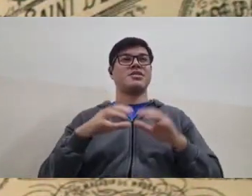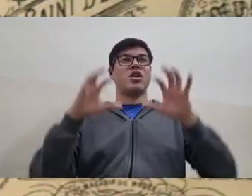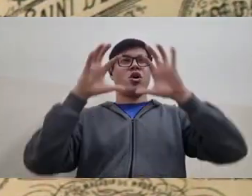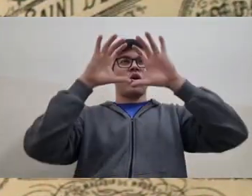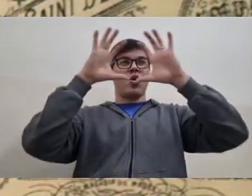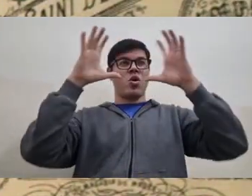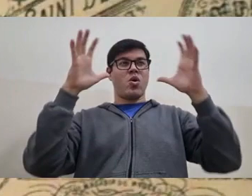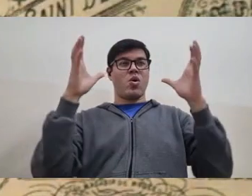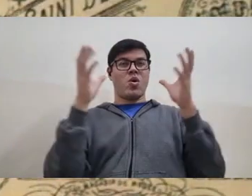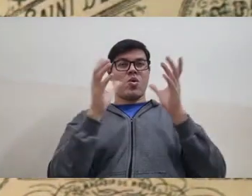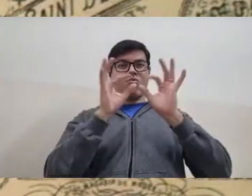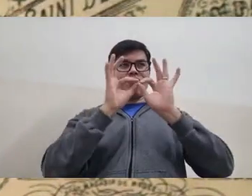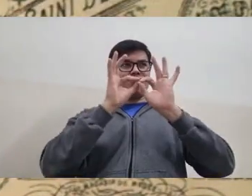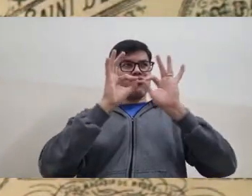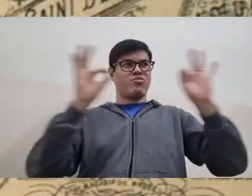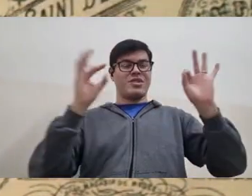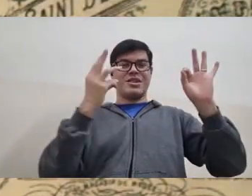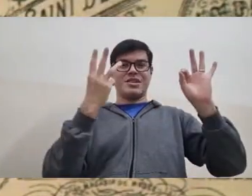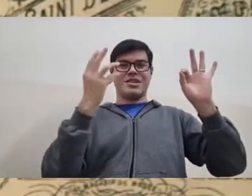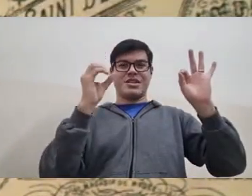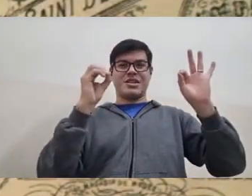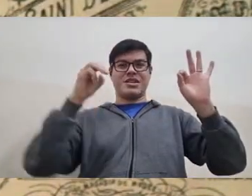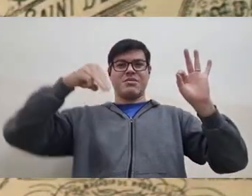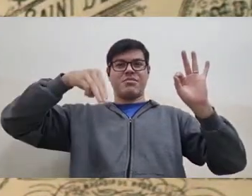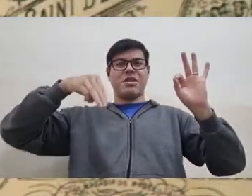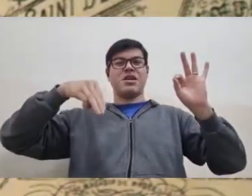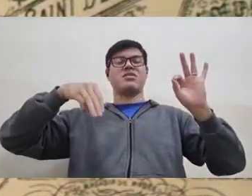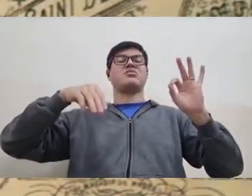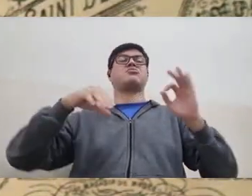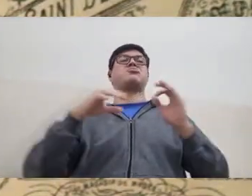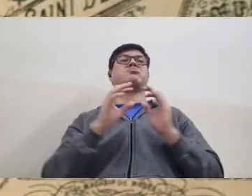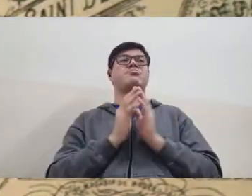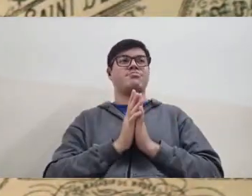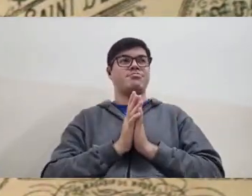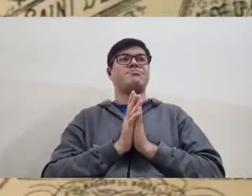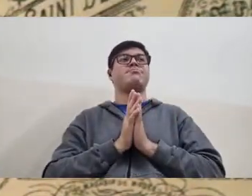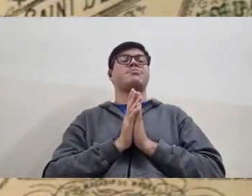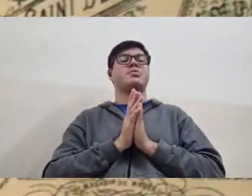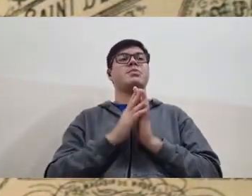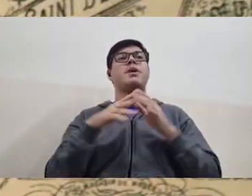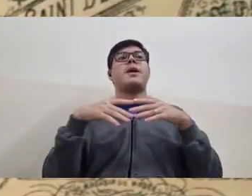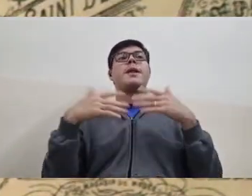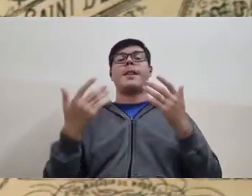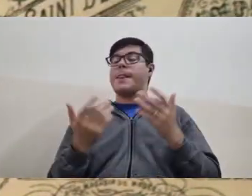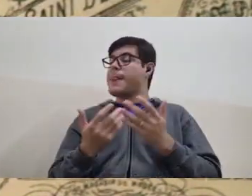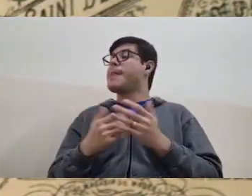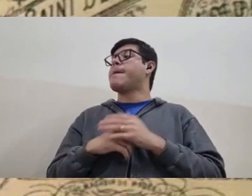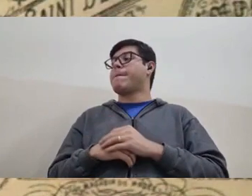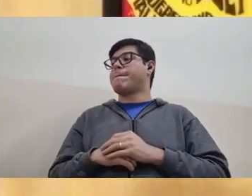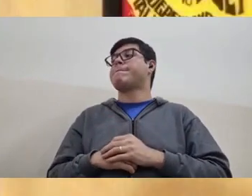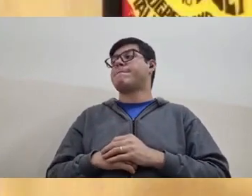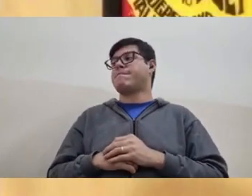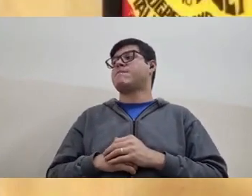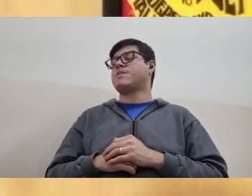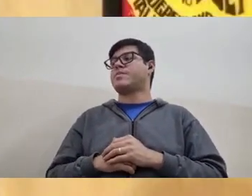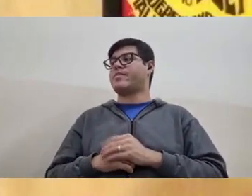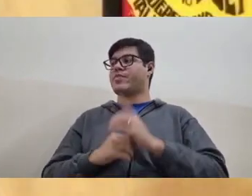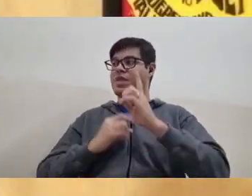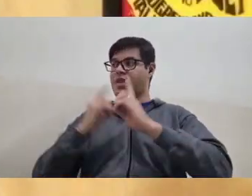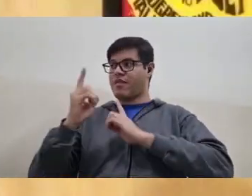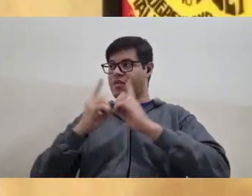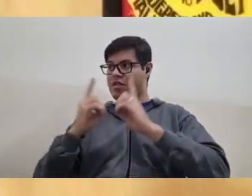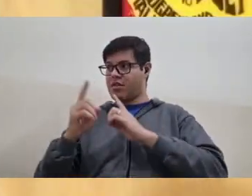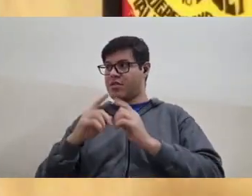30 metros, mas a raiz estava a mais 60 metros aí da copa. Então, deixa eu dizer uma coisa para você. A Avenida Padre